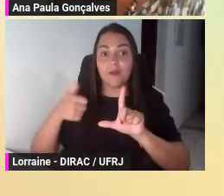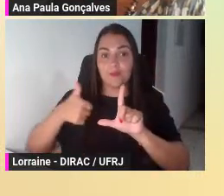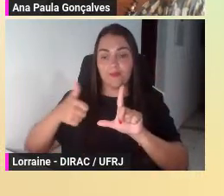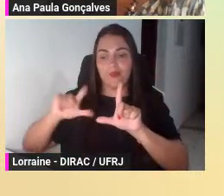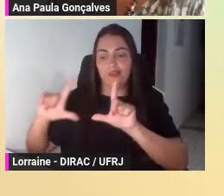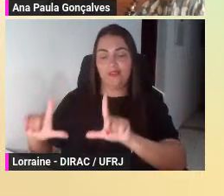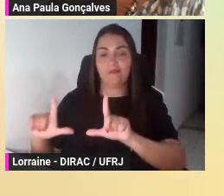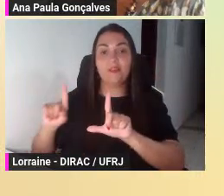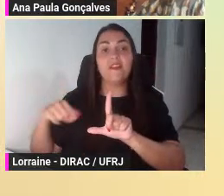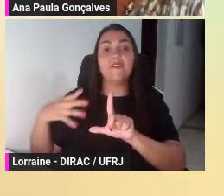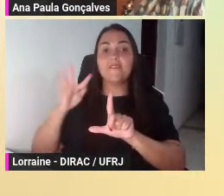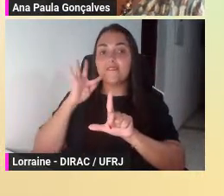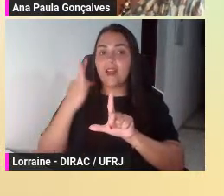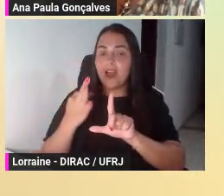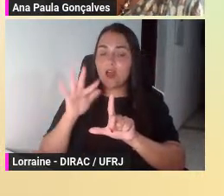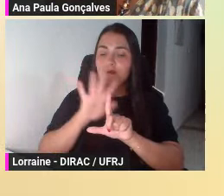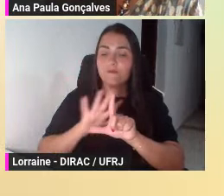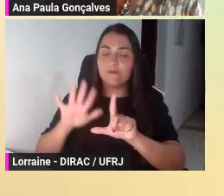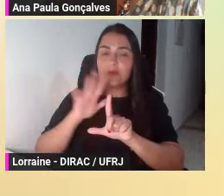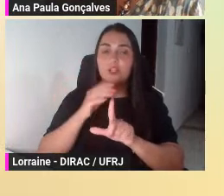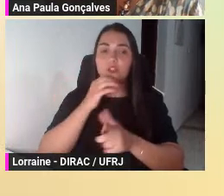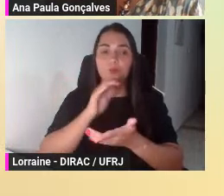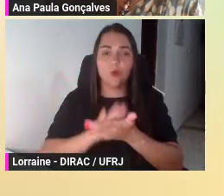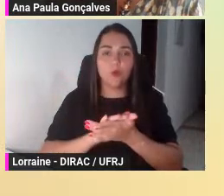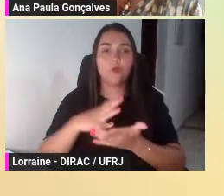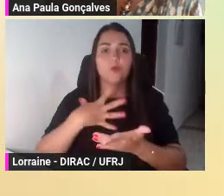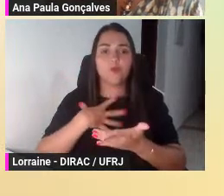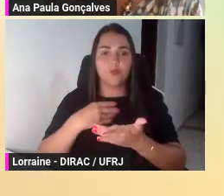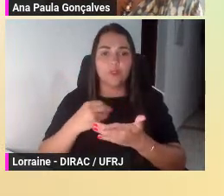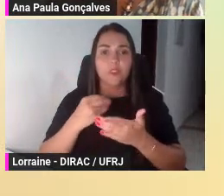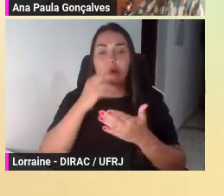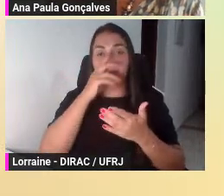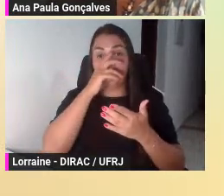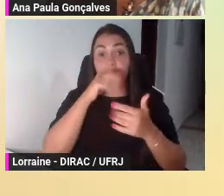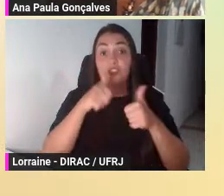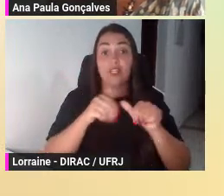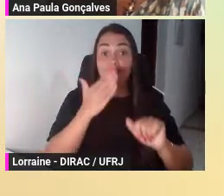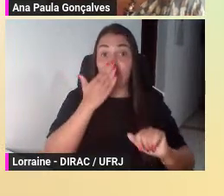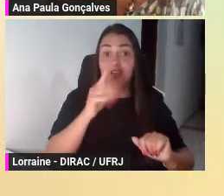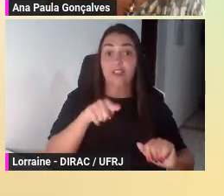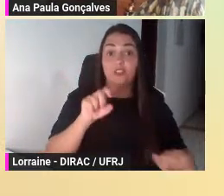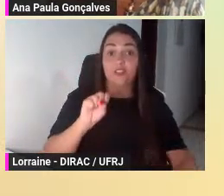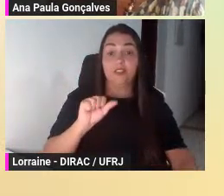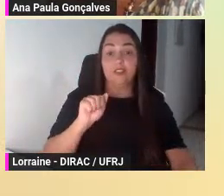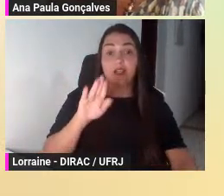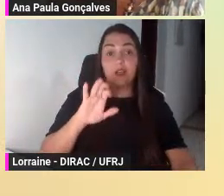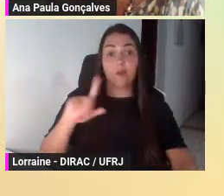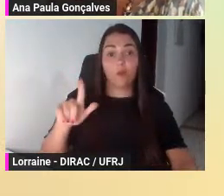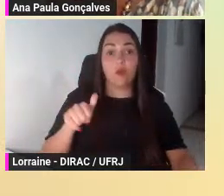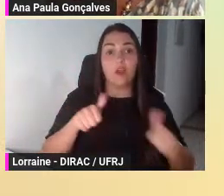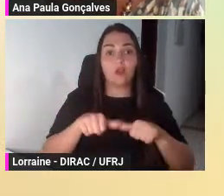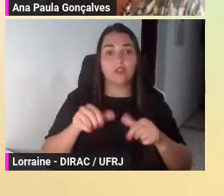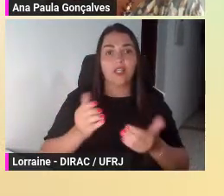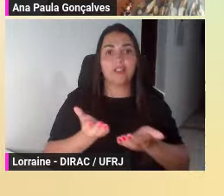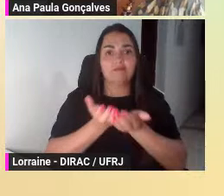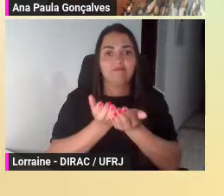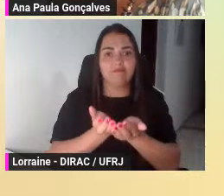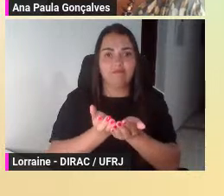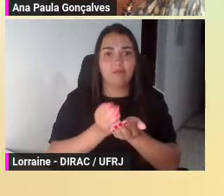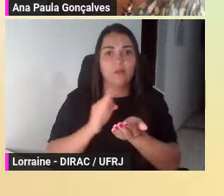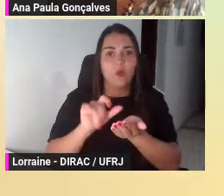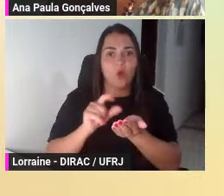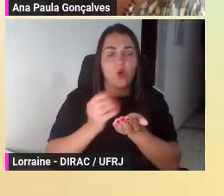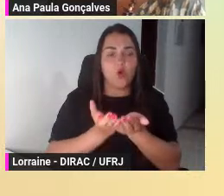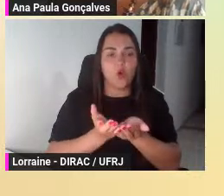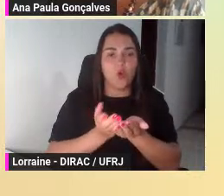com toda a família reunida. Esse que está na minha frente é o Samuel. O Samuel está segurando um bolinho, um cupcake. À frente do Diogo